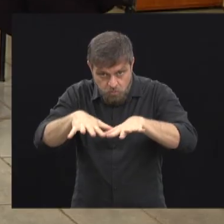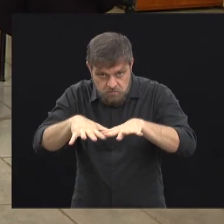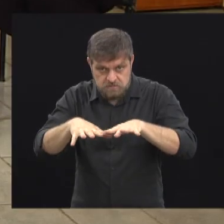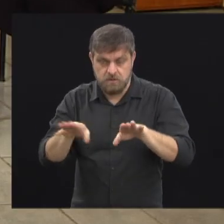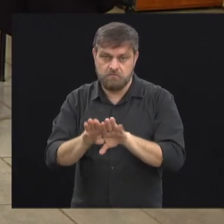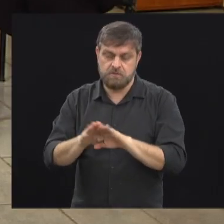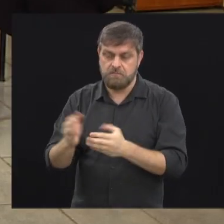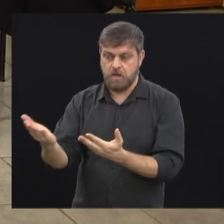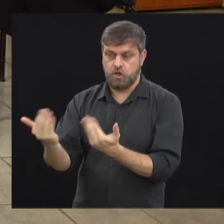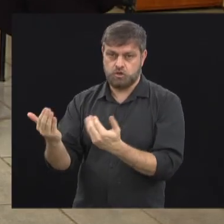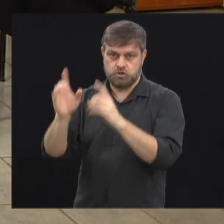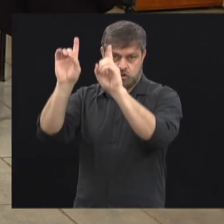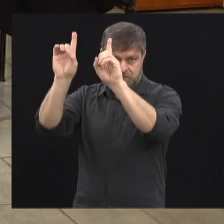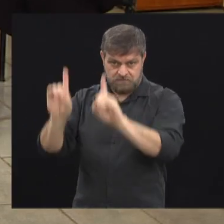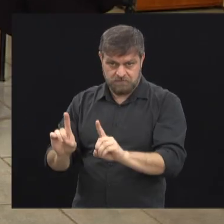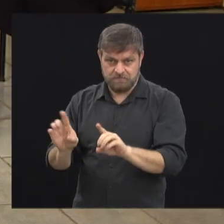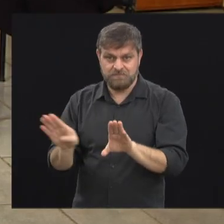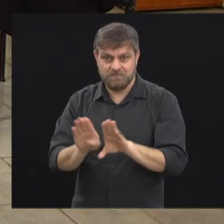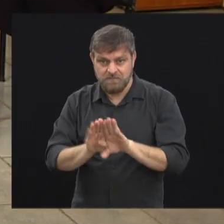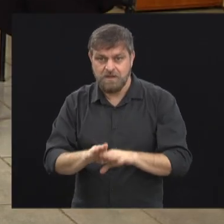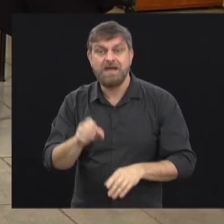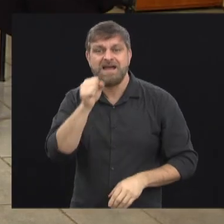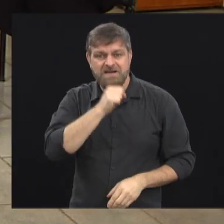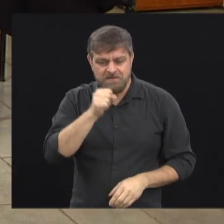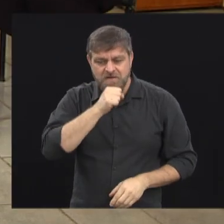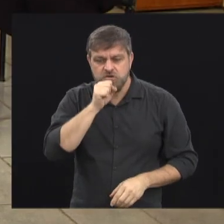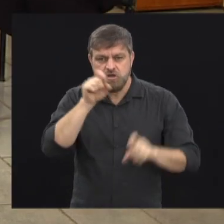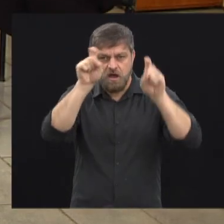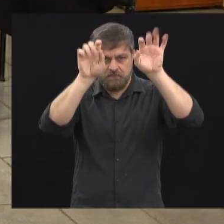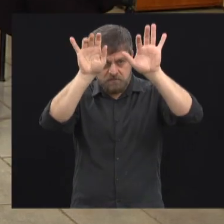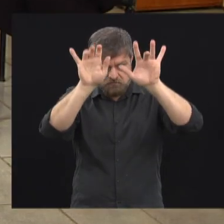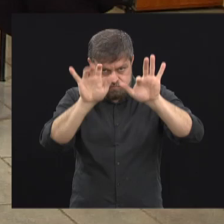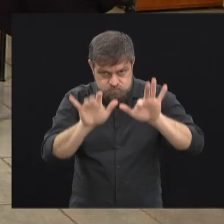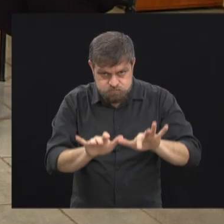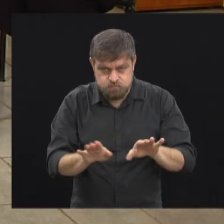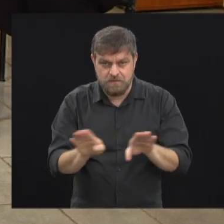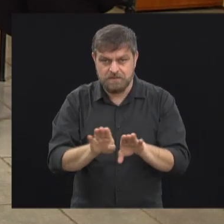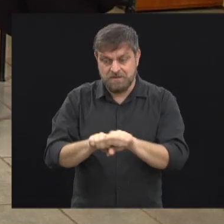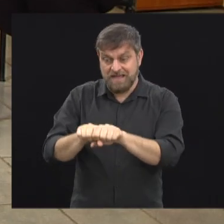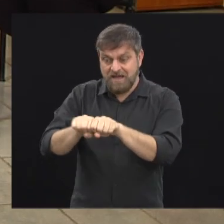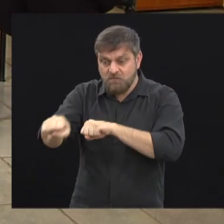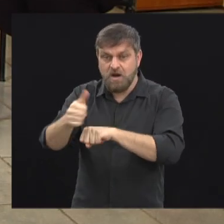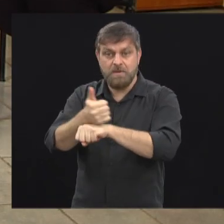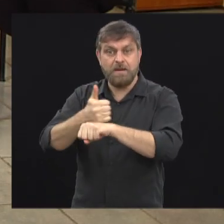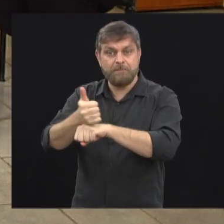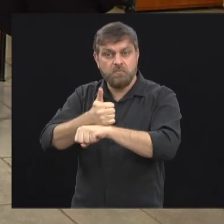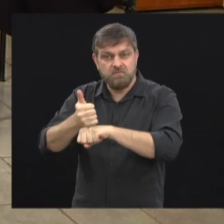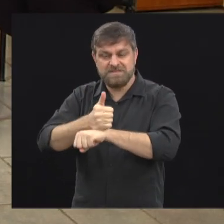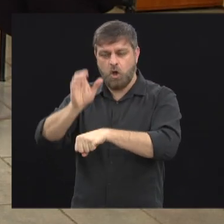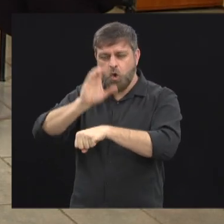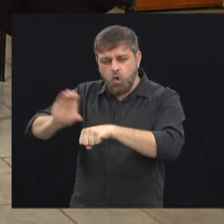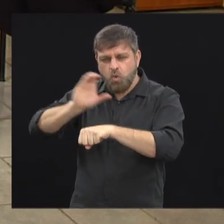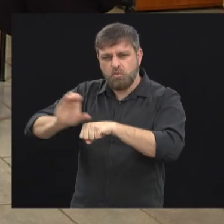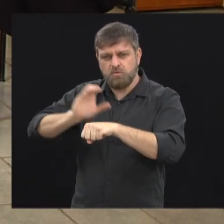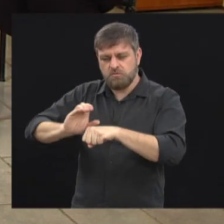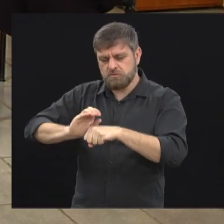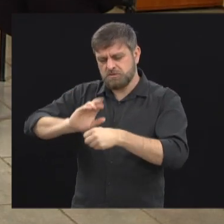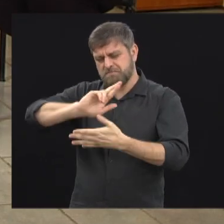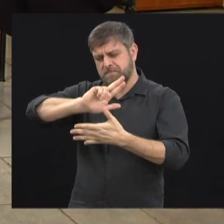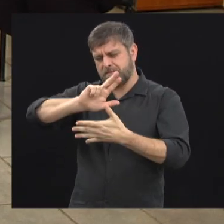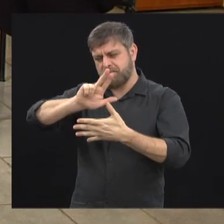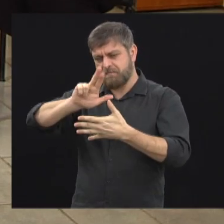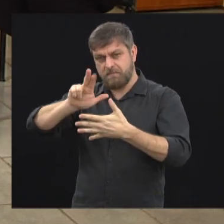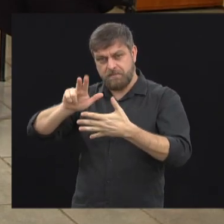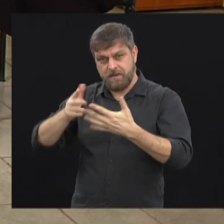deficiência, para idosos com e sem deficiência. Nós temos a formação profissional, que são os cursos que nós desenvolvemos